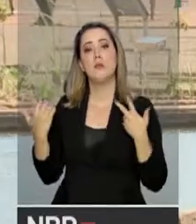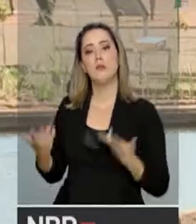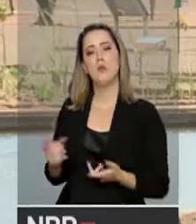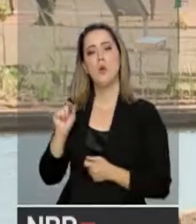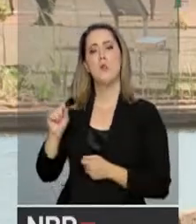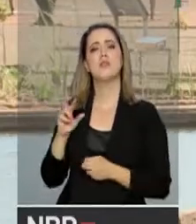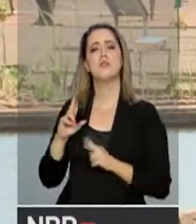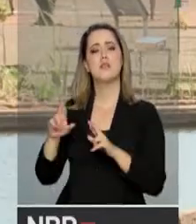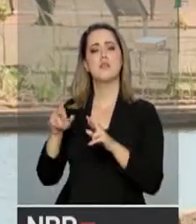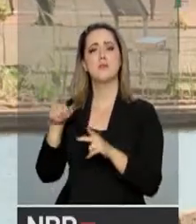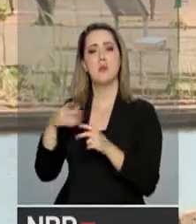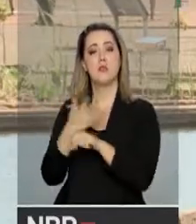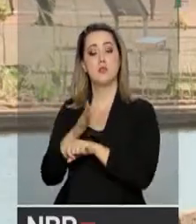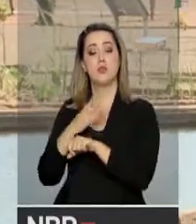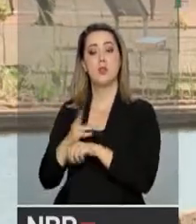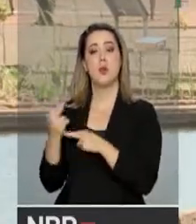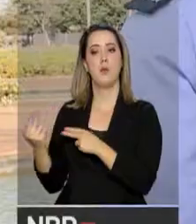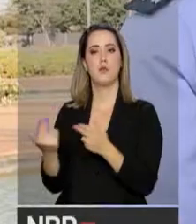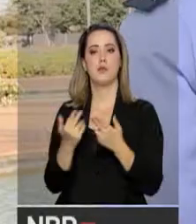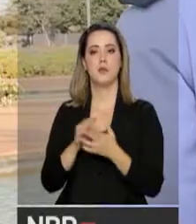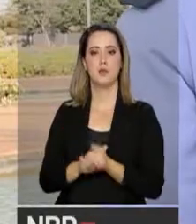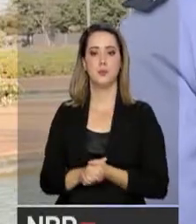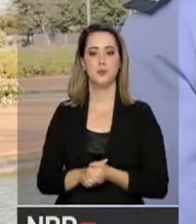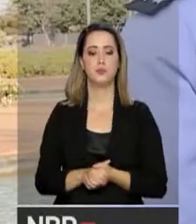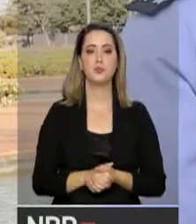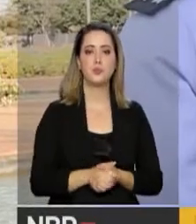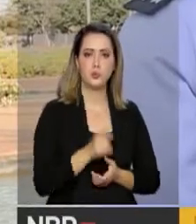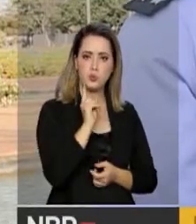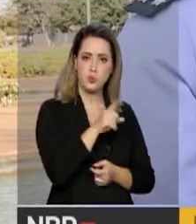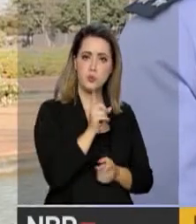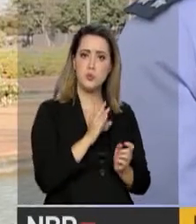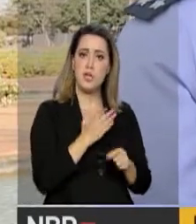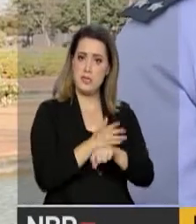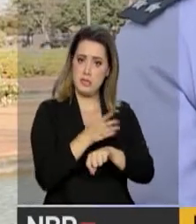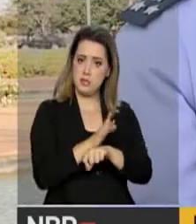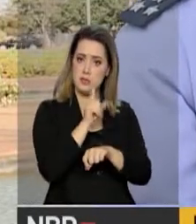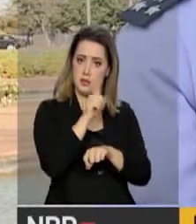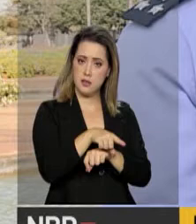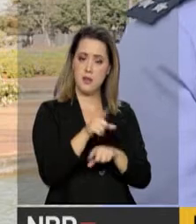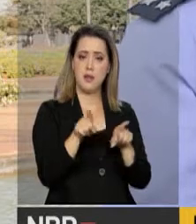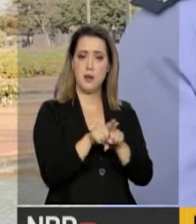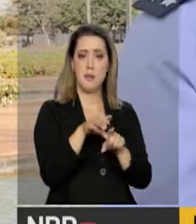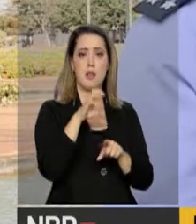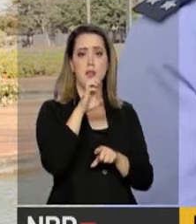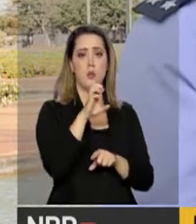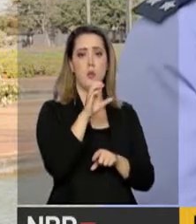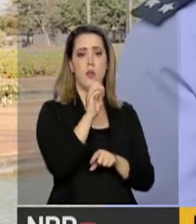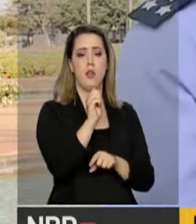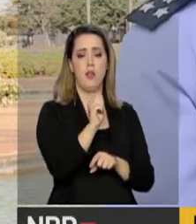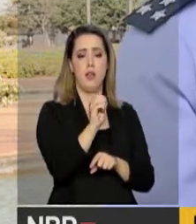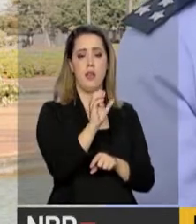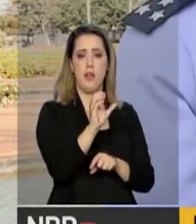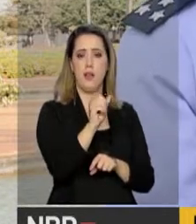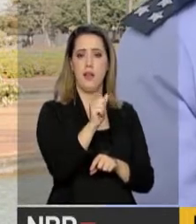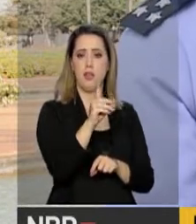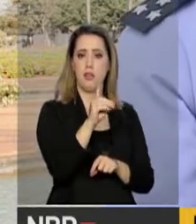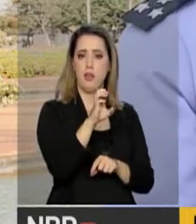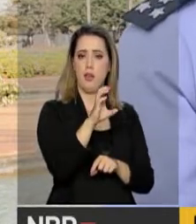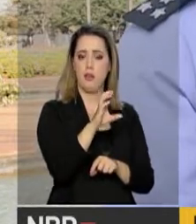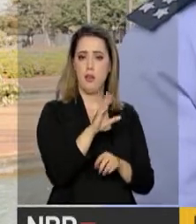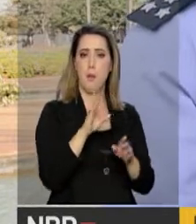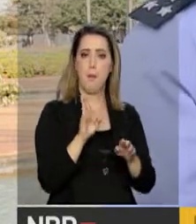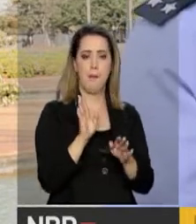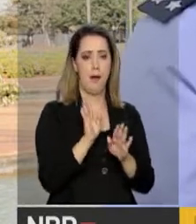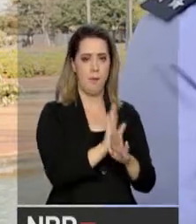se espera de exercícios como esse? Esses exercícios nós chamamos de ECADEC, Exercício Conjunto de Apoio à Defesa Civil. O